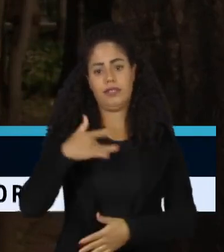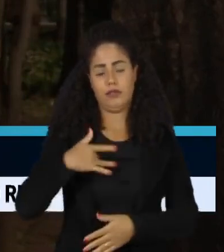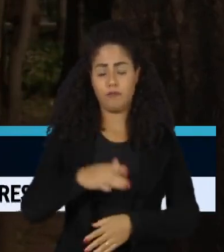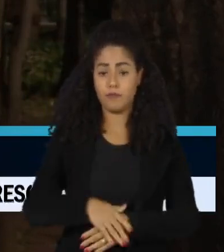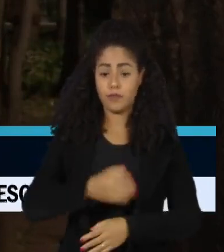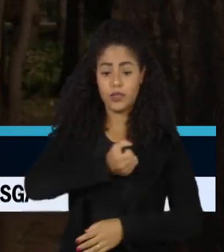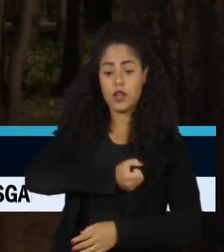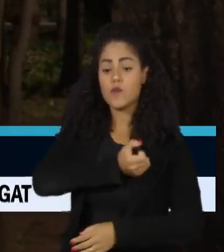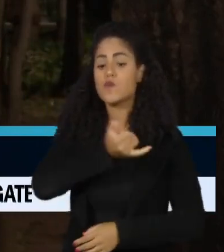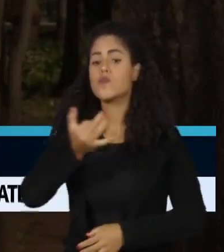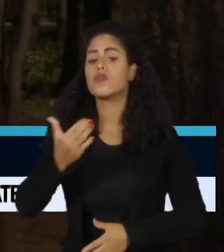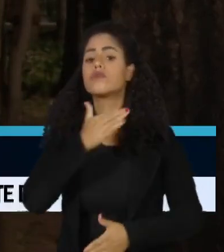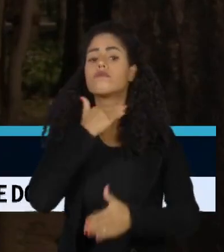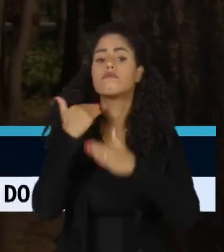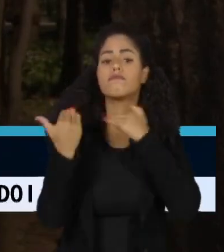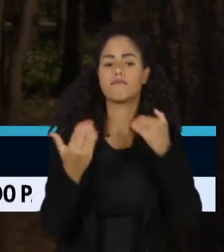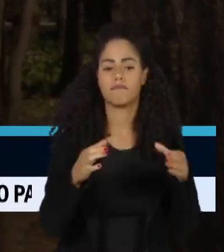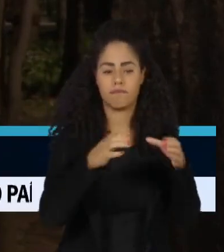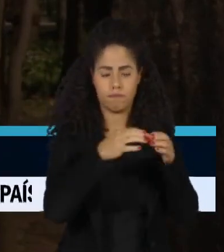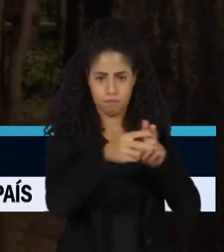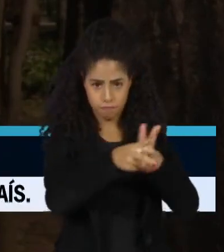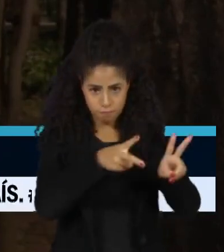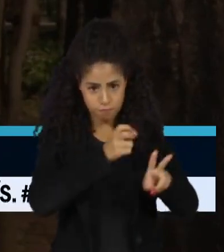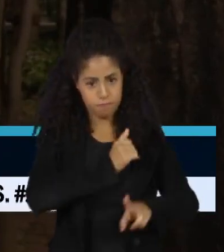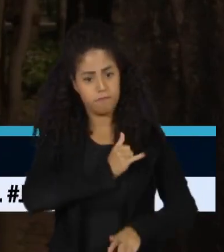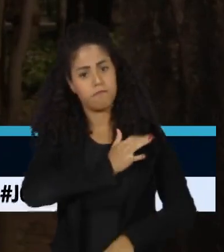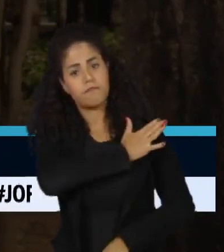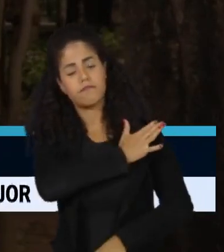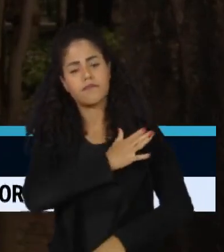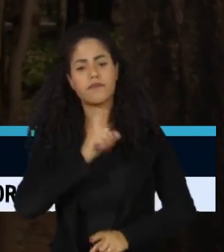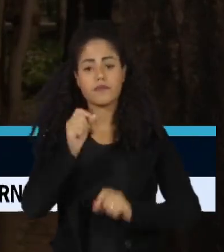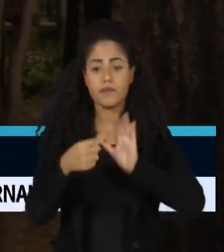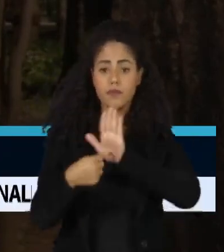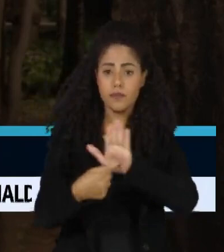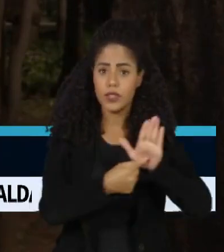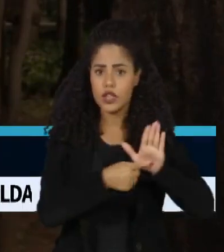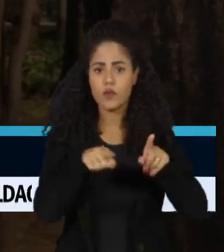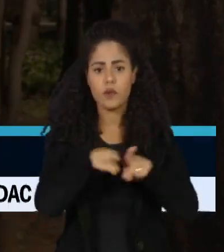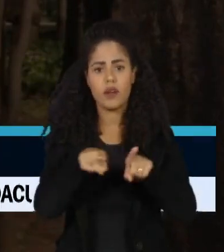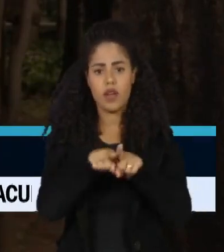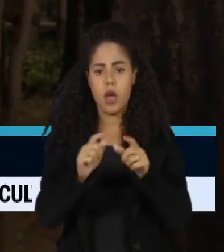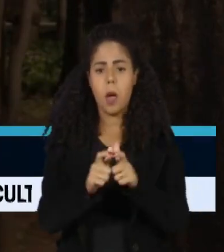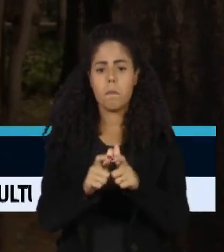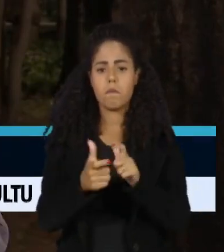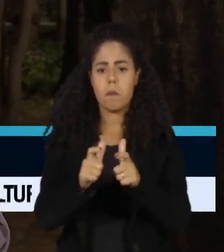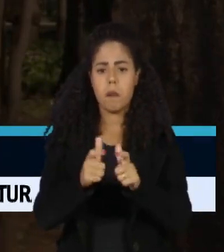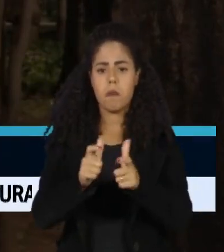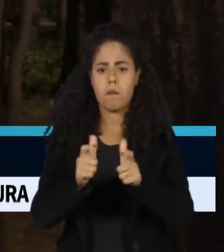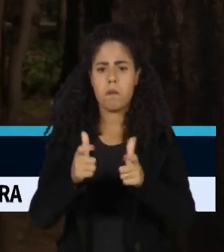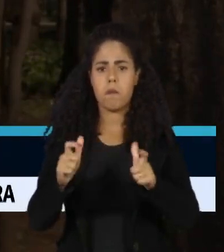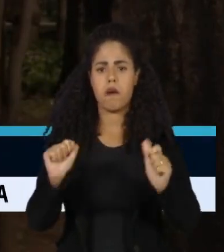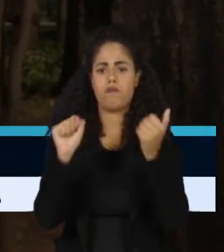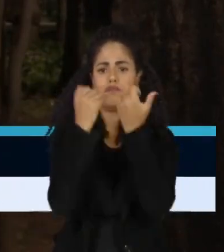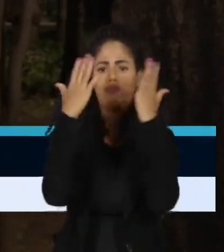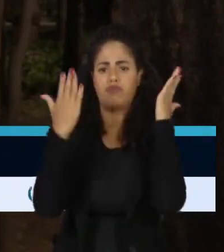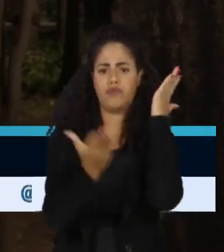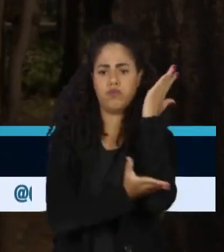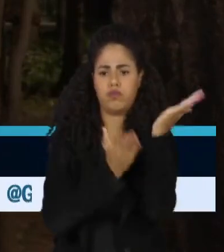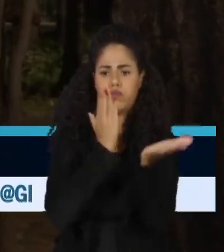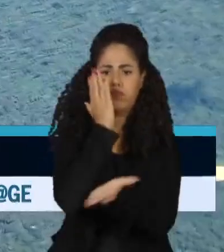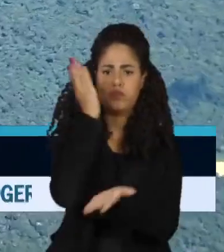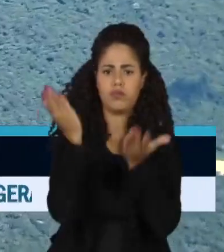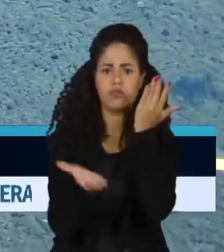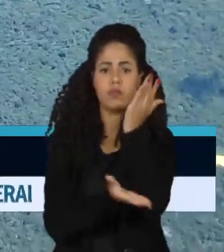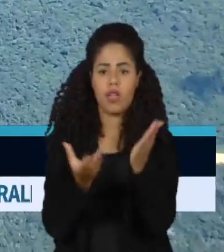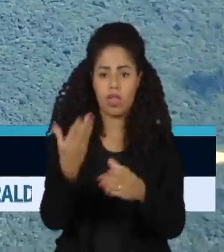por desnutrição entre os Yanomami ocorreu ao mesmo tempo em que foi registrado um crescimento no desmatamento dentro da terra